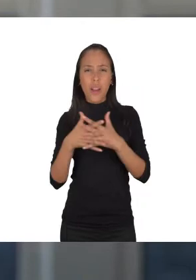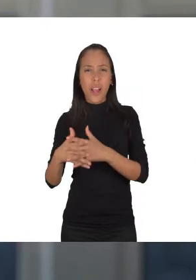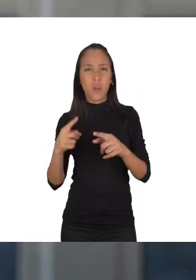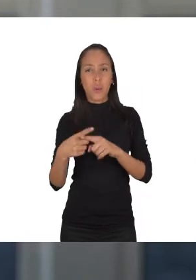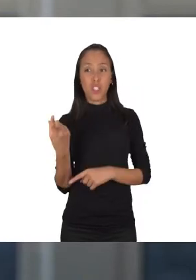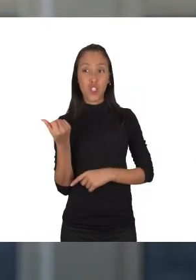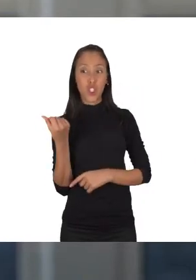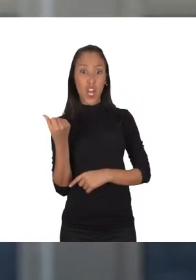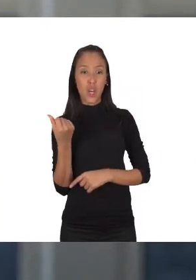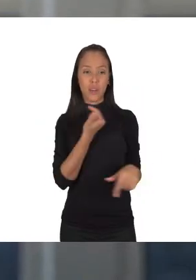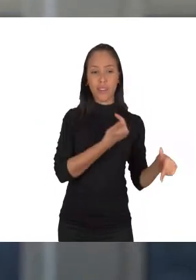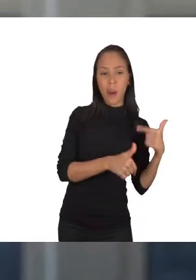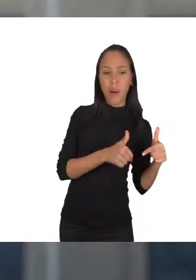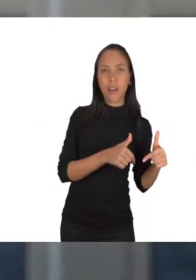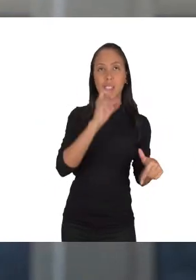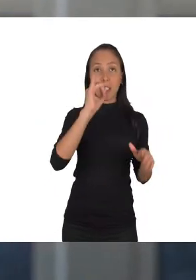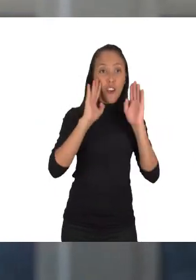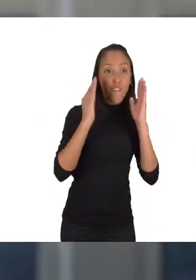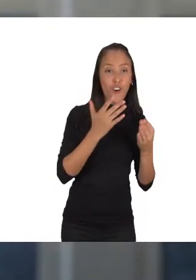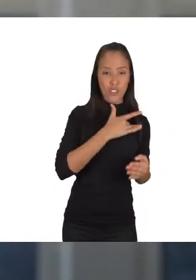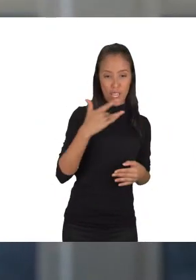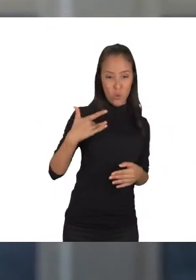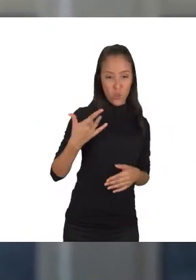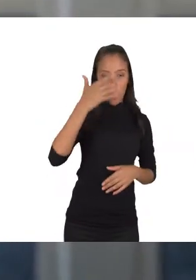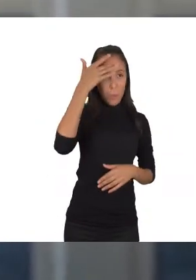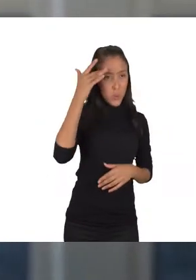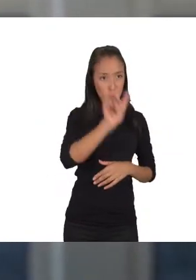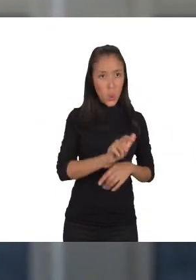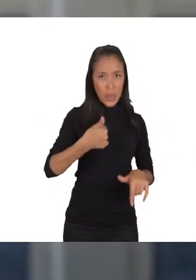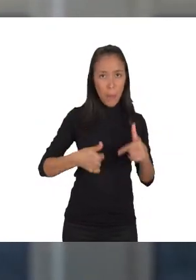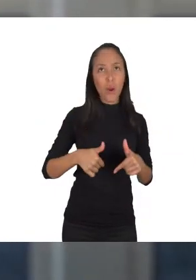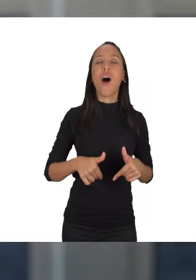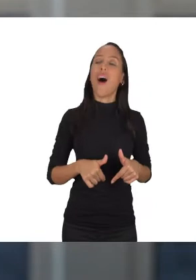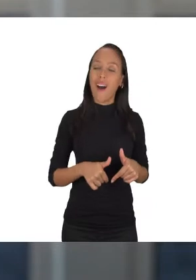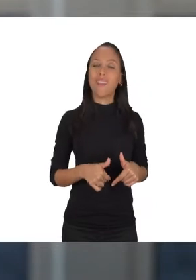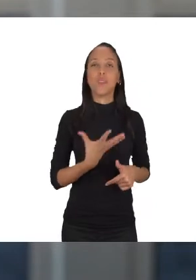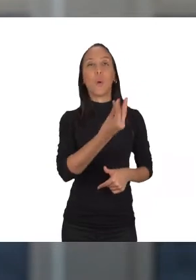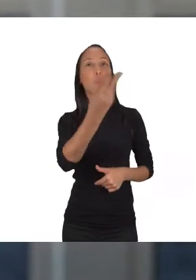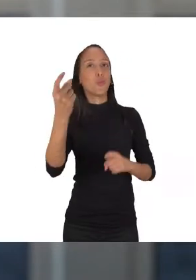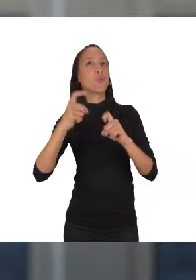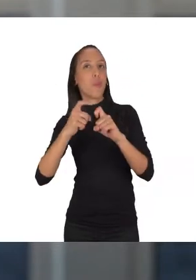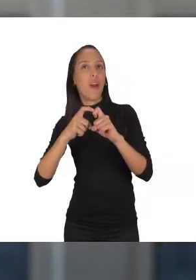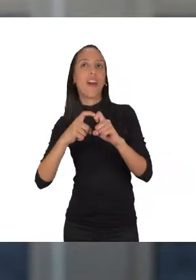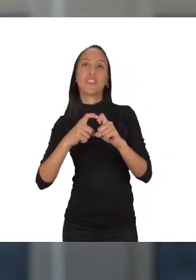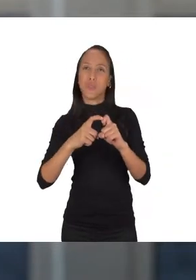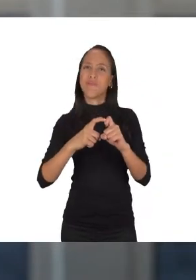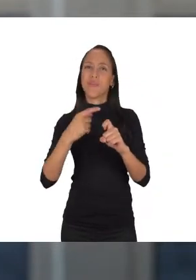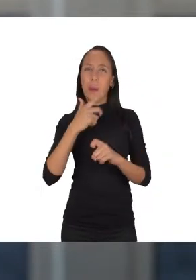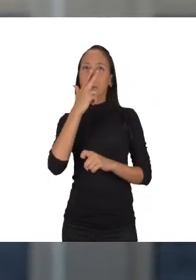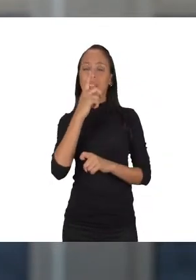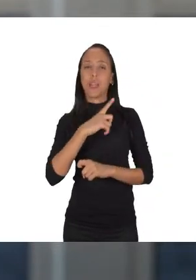que envolve saúde do trabalhador, há por parte de vários médicos, da maioria dos médicos, até eu arriscaria dizer, um